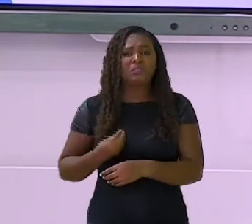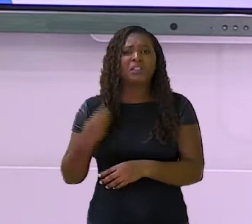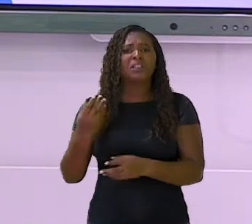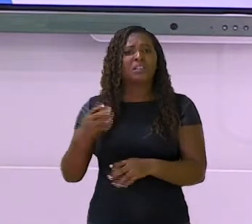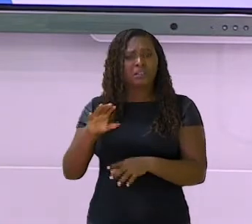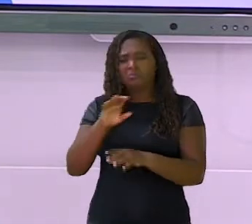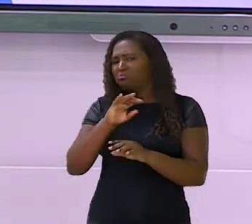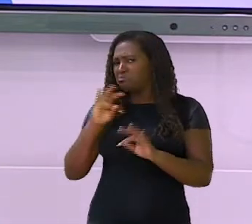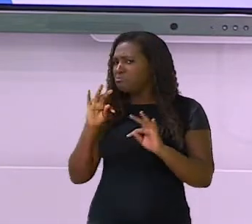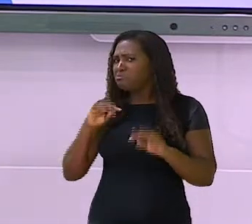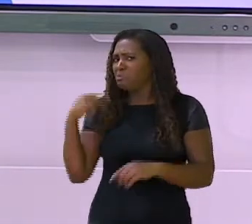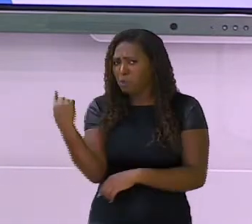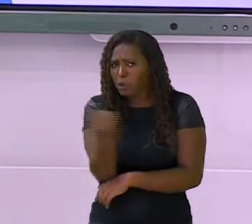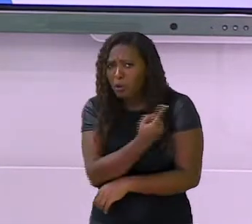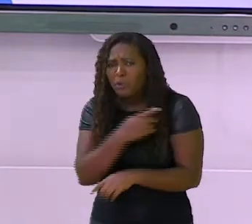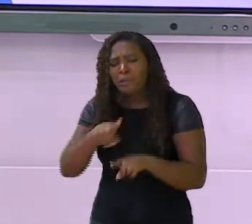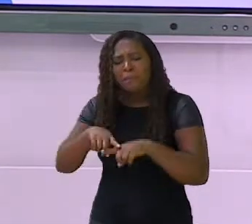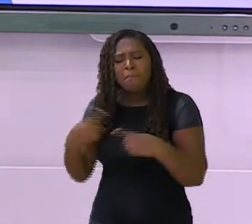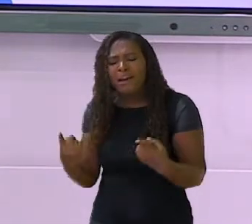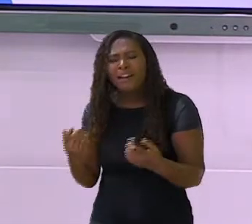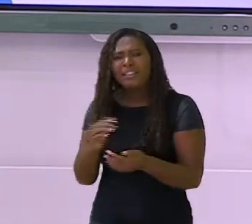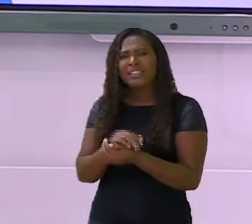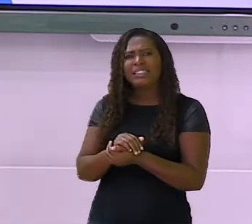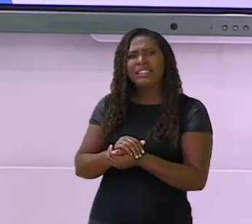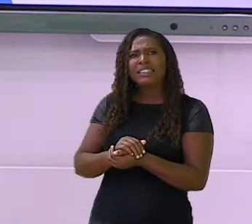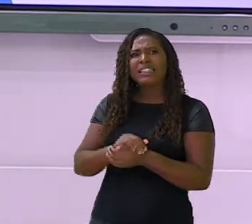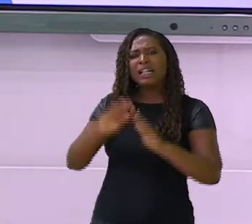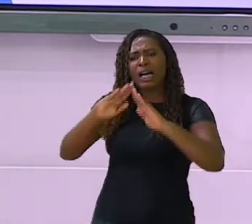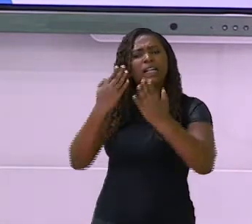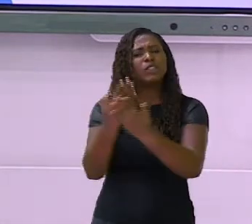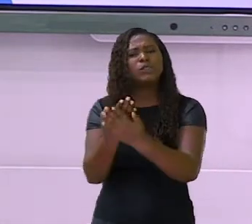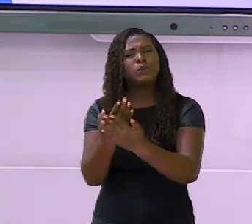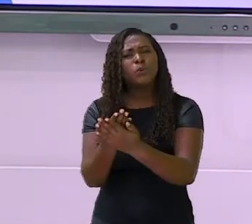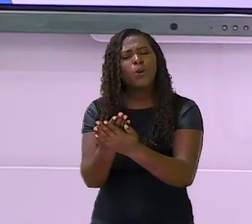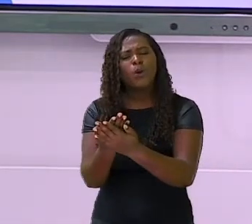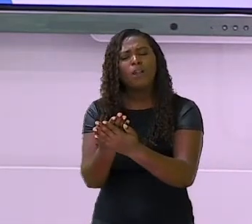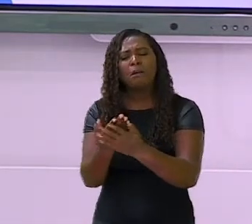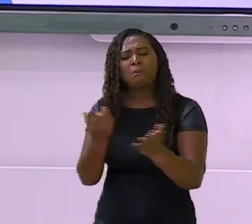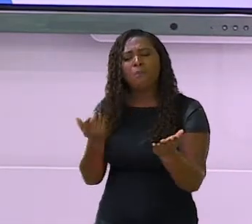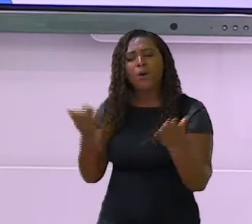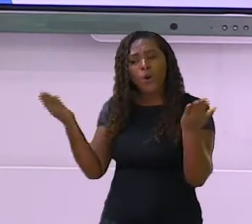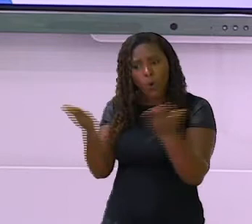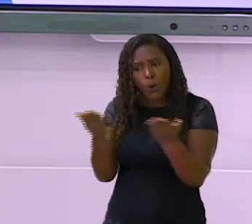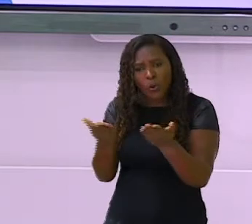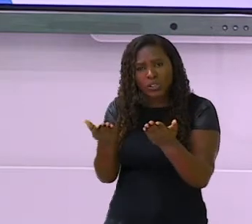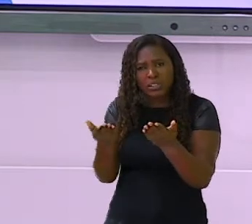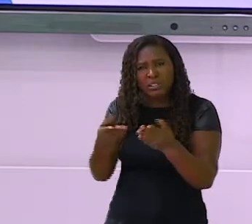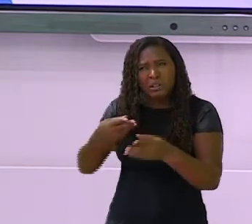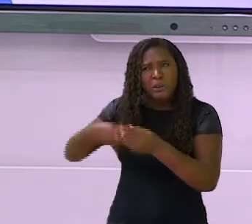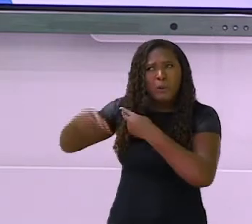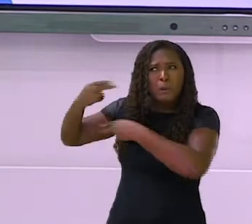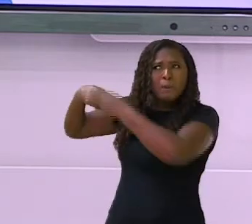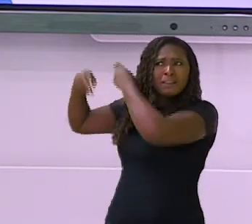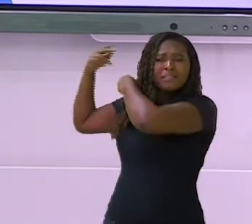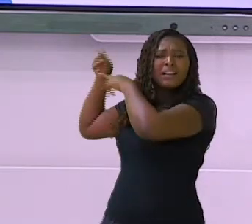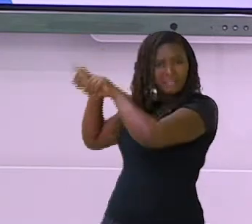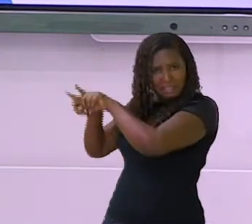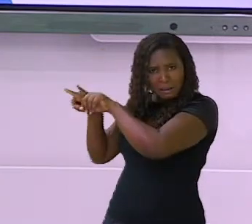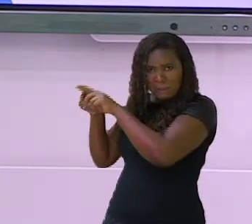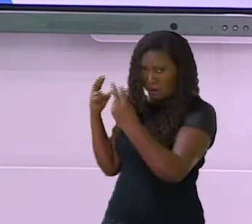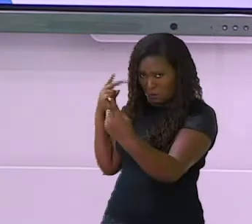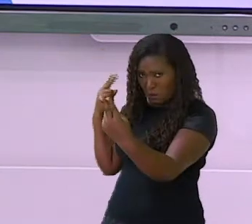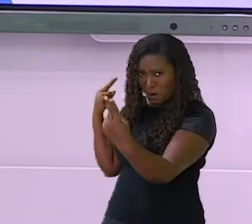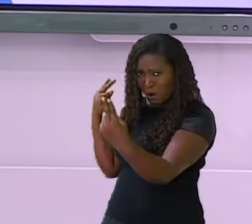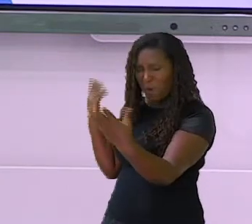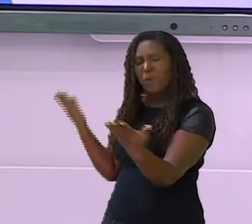tivemos um espaço físico como é hoje? Na vivência da pandemia, a gente vem experimentando novas formas de